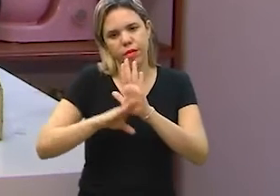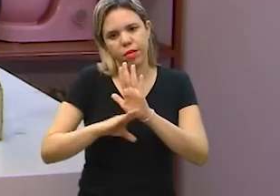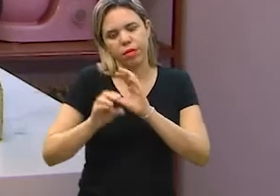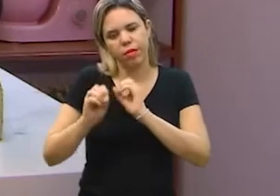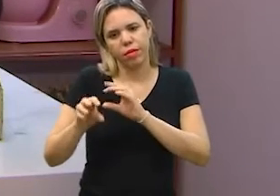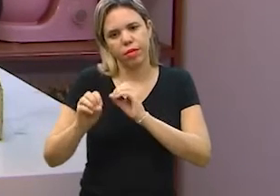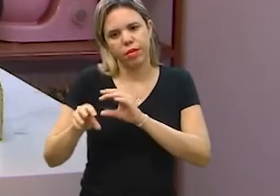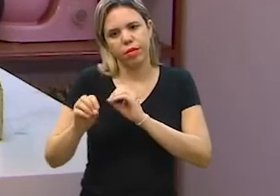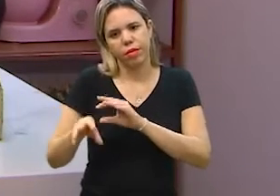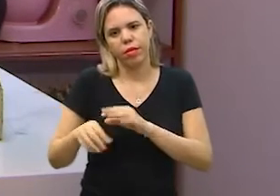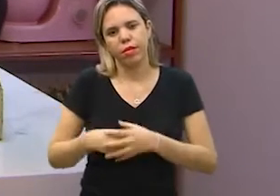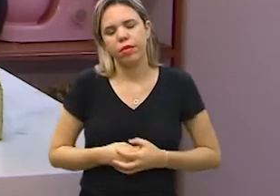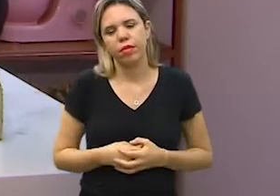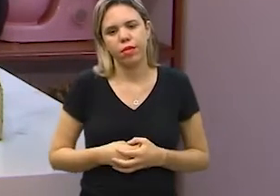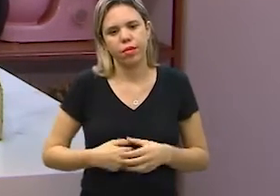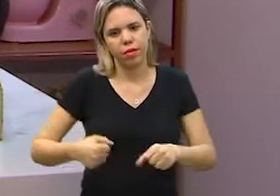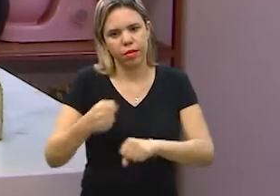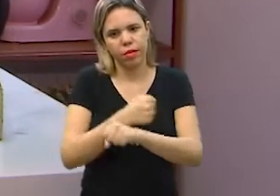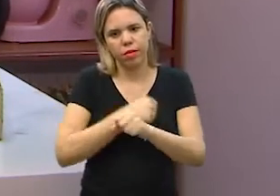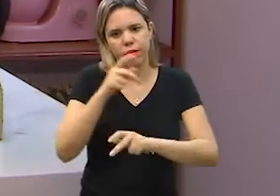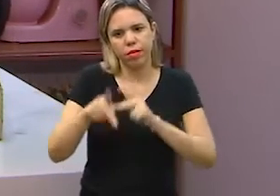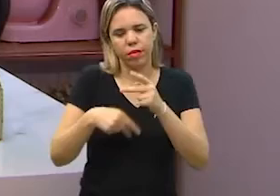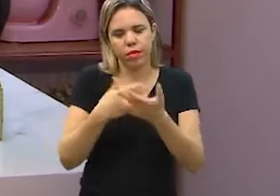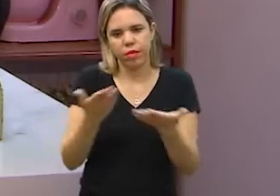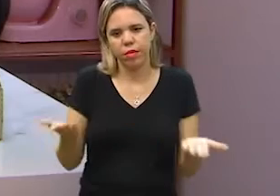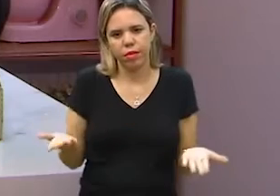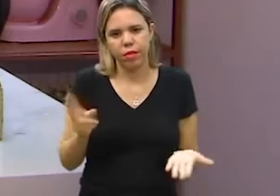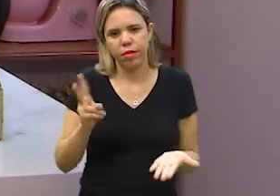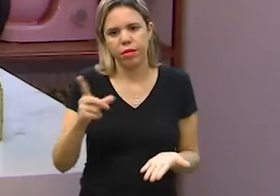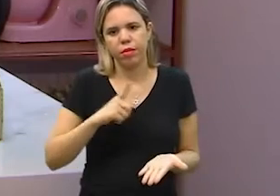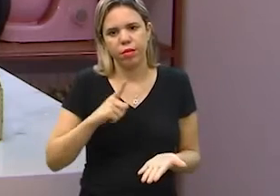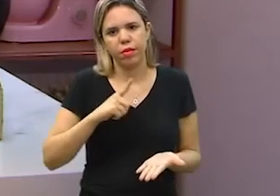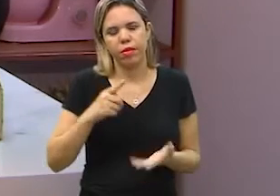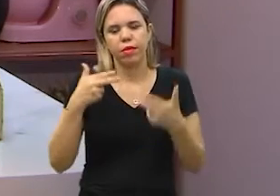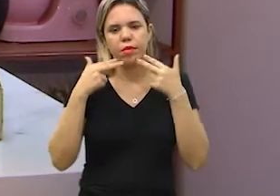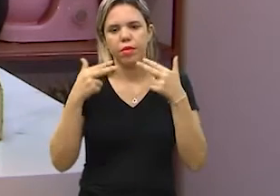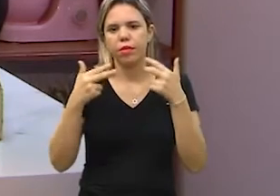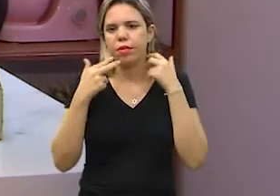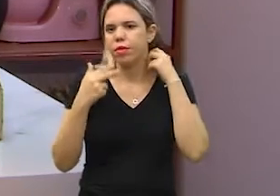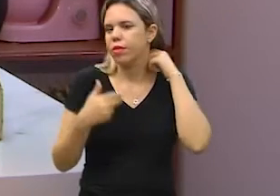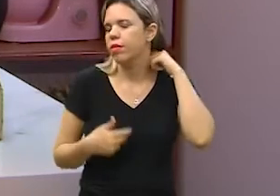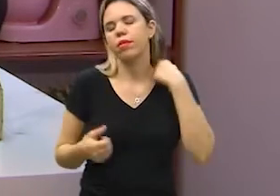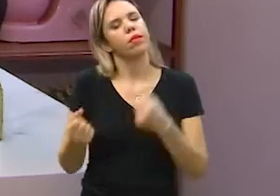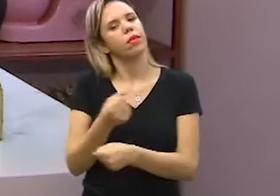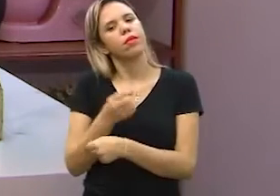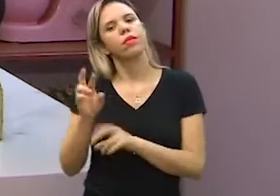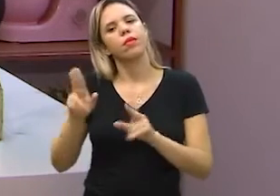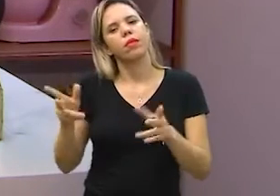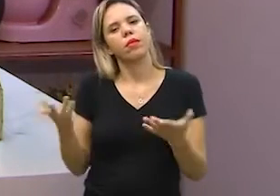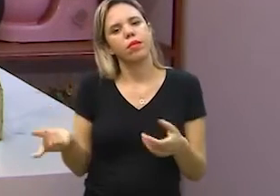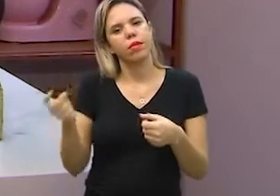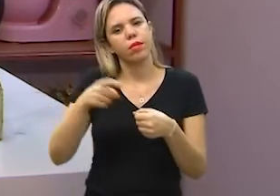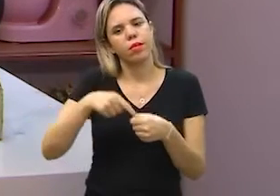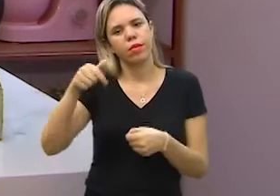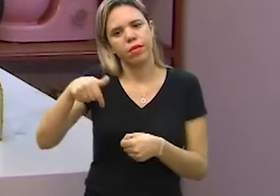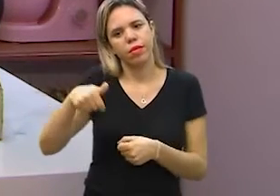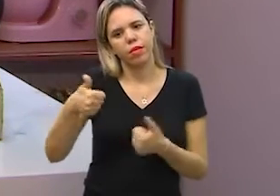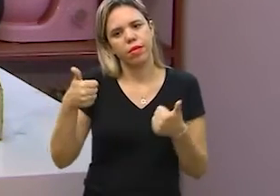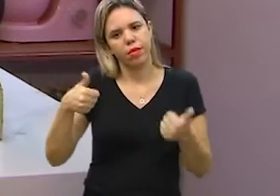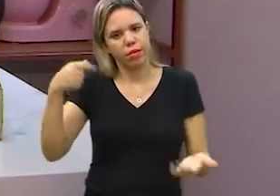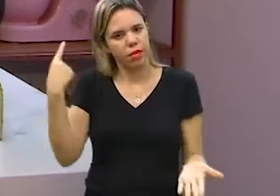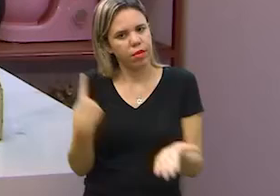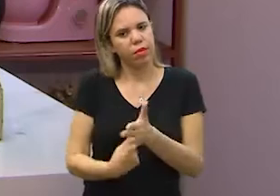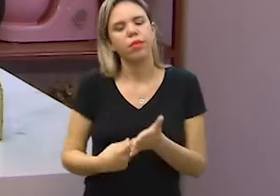de ensinar, né, essa receita pro pessoal. E sempre que tiver novidade, receita diferente, volta. Pode